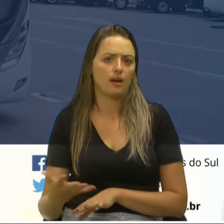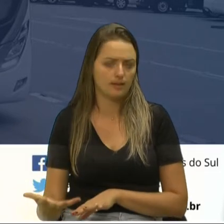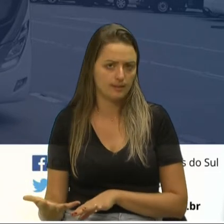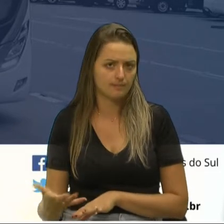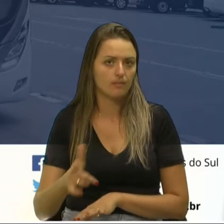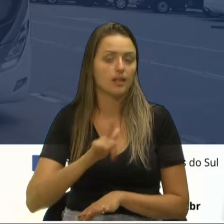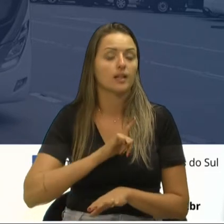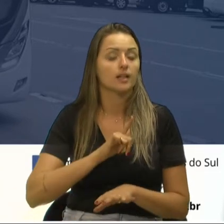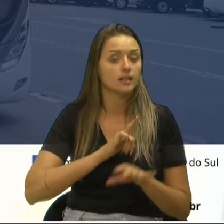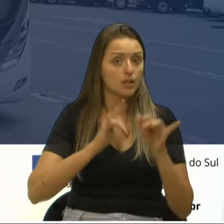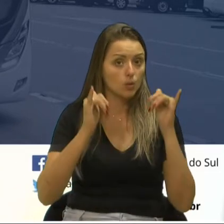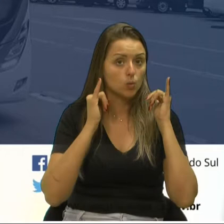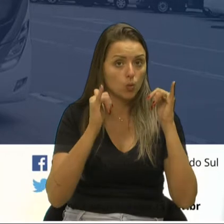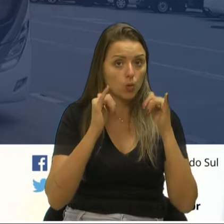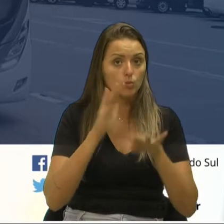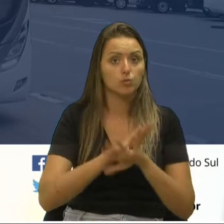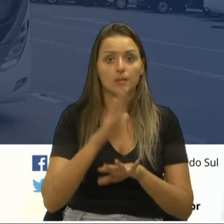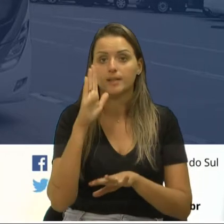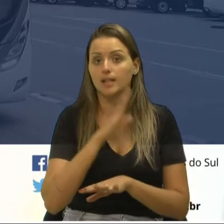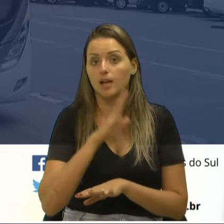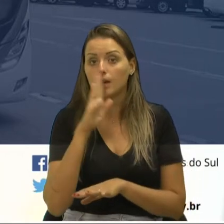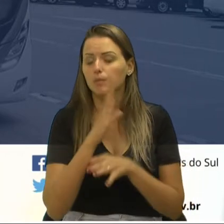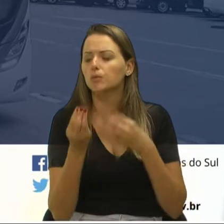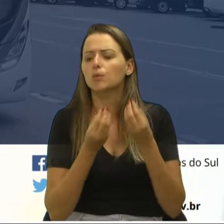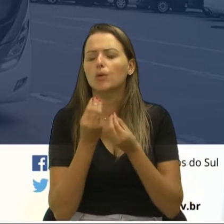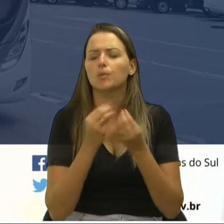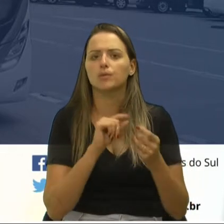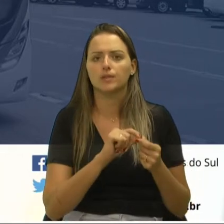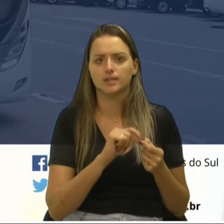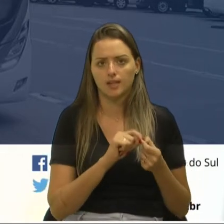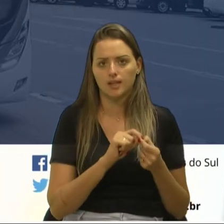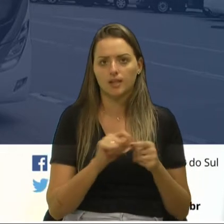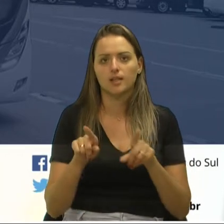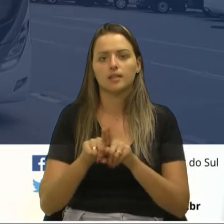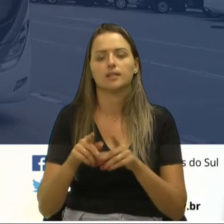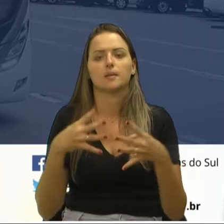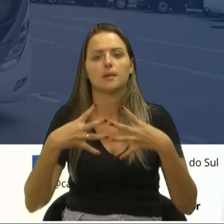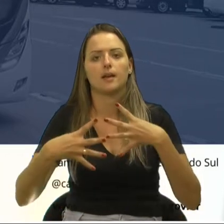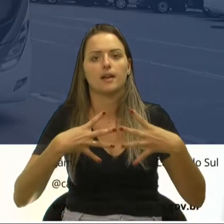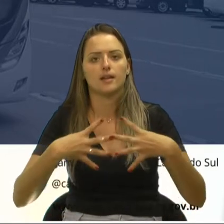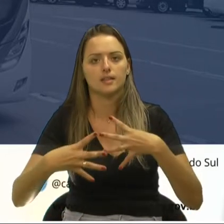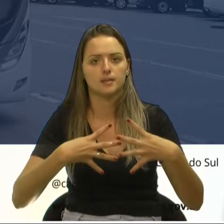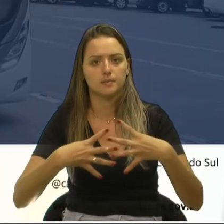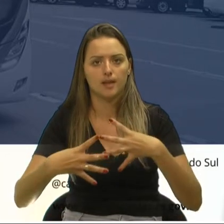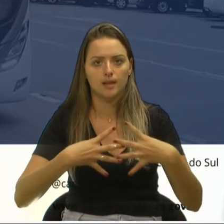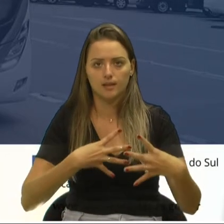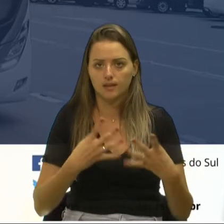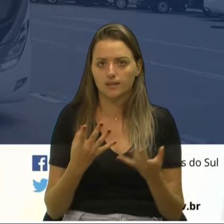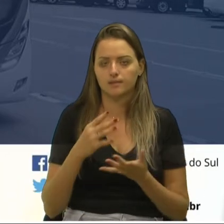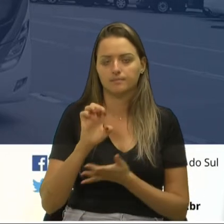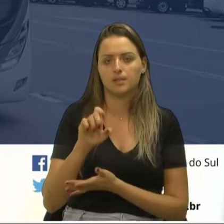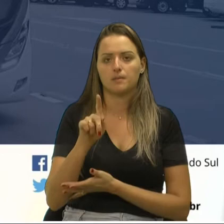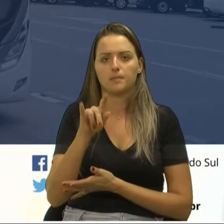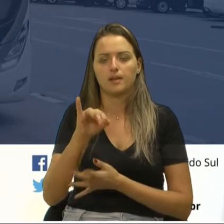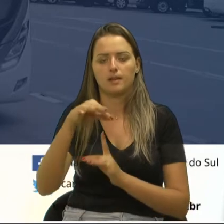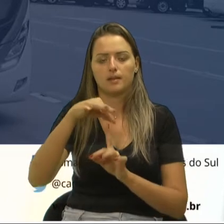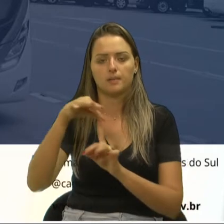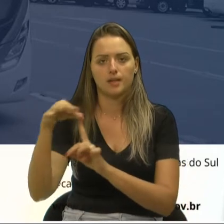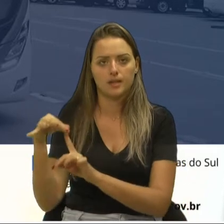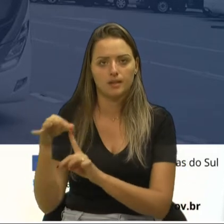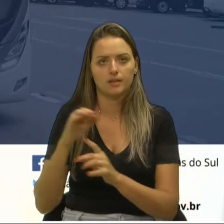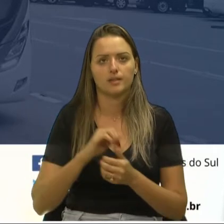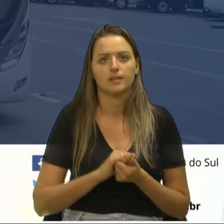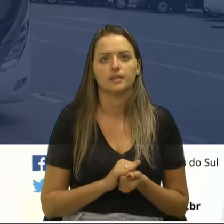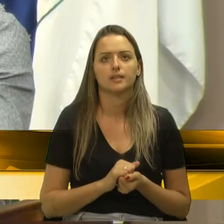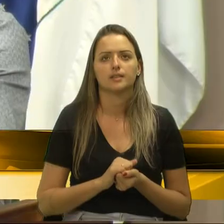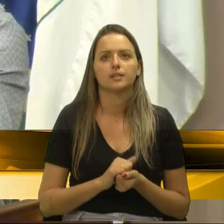um transporte coletivo mais ágil, questões das EPIs, as estações de transbordos.